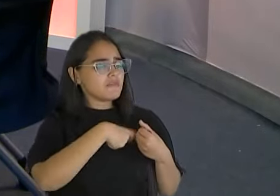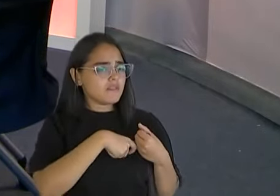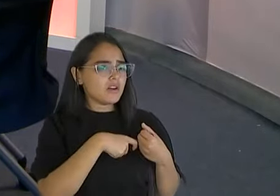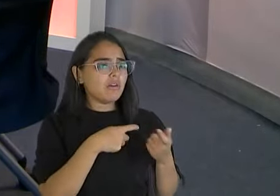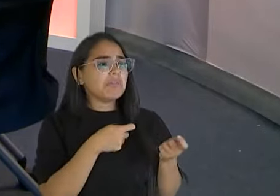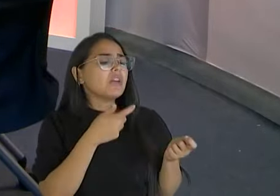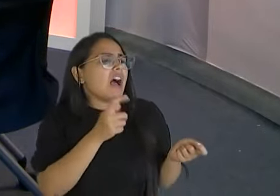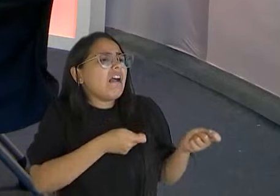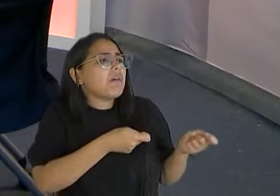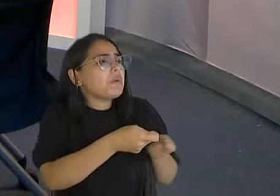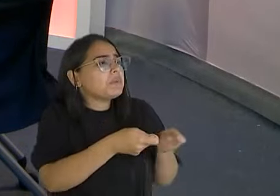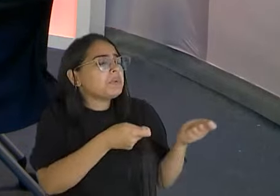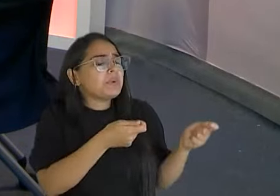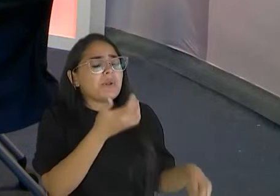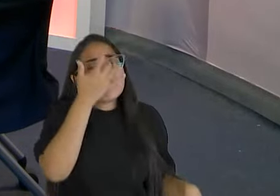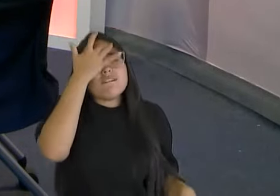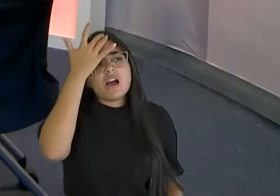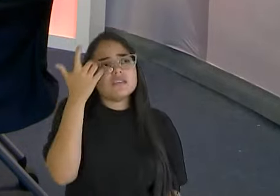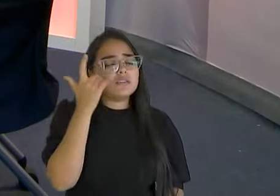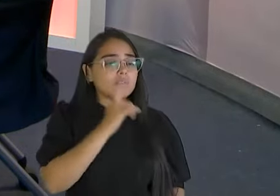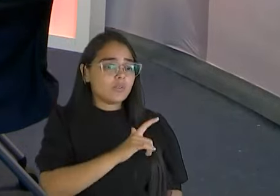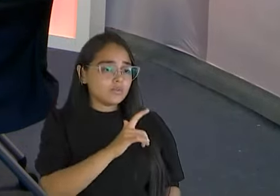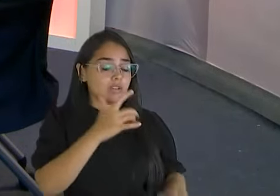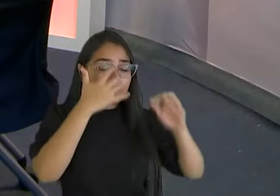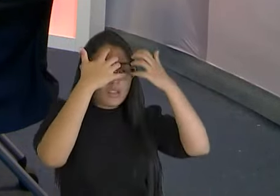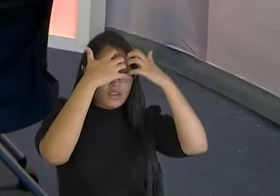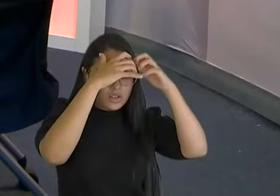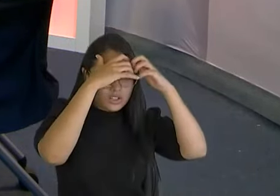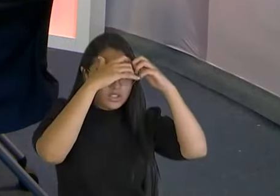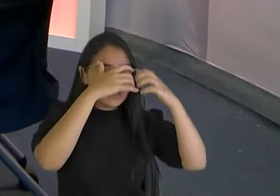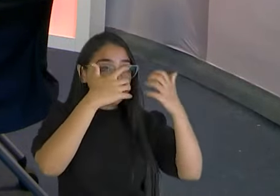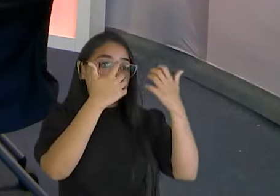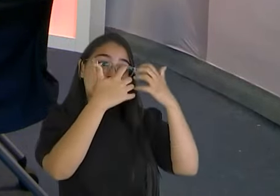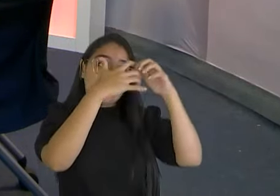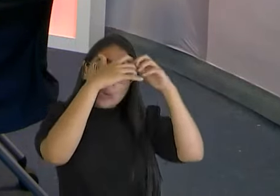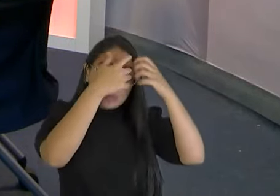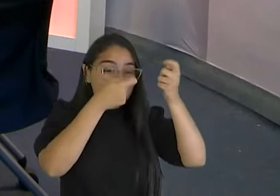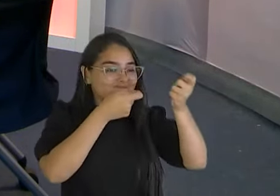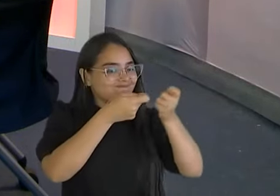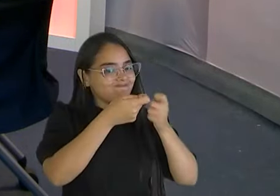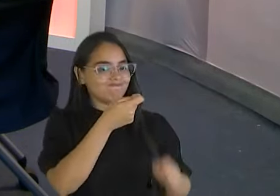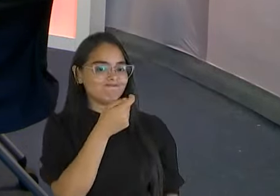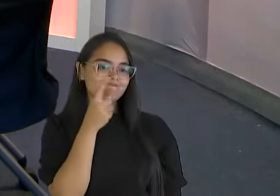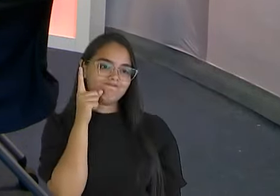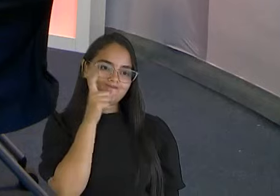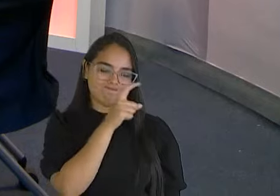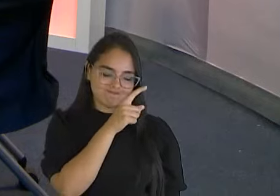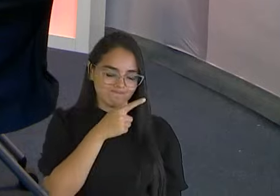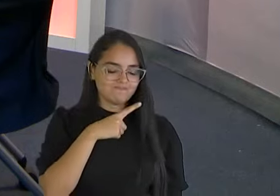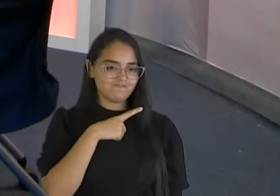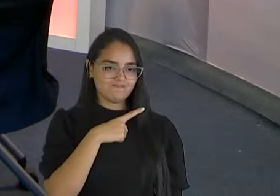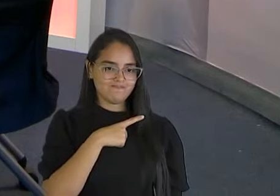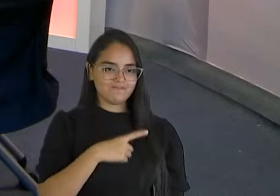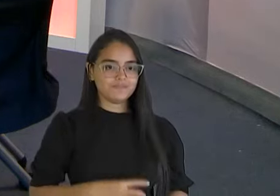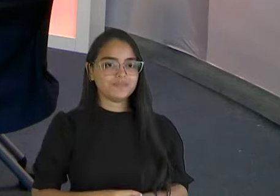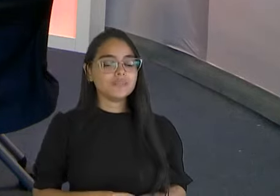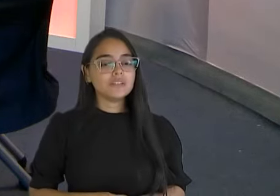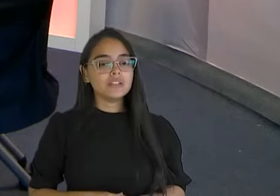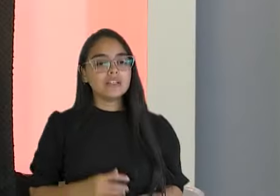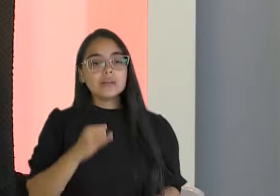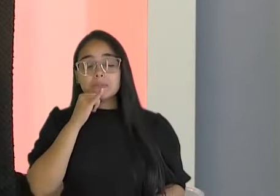Vai ficar tudo tranquilo, né? Porque até tem uma questão cerebral mesmo, que a gente já não tem muito controle, né? E, normalmente, quem vai, assim,